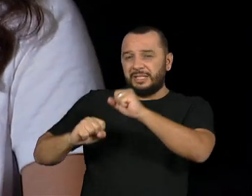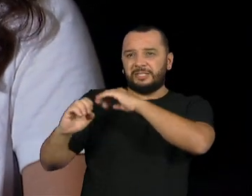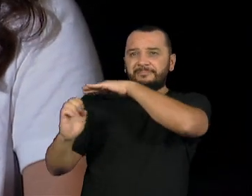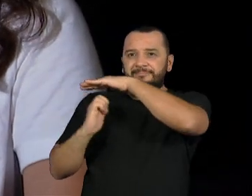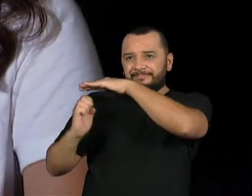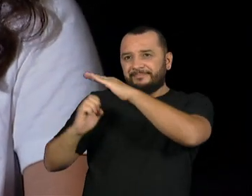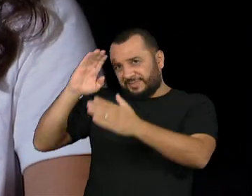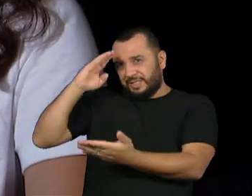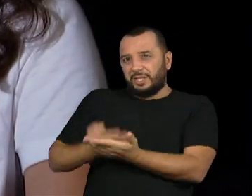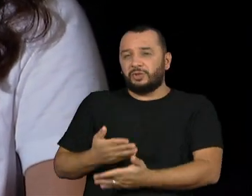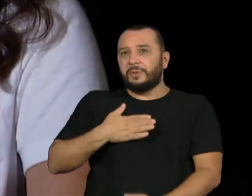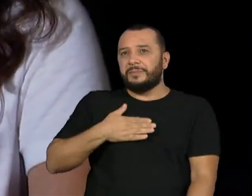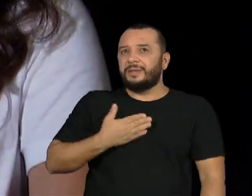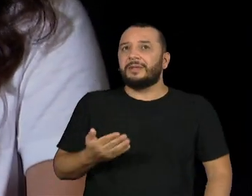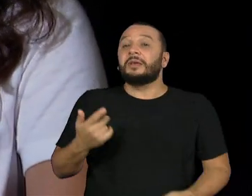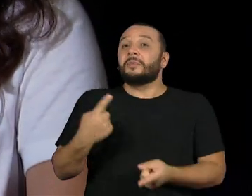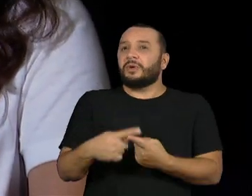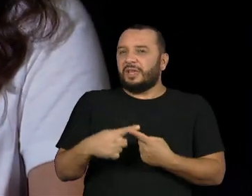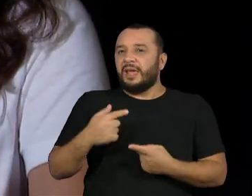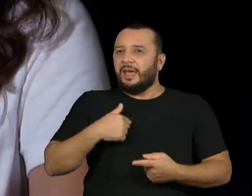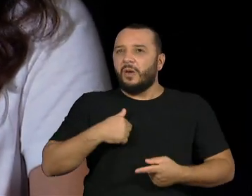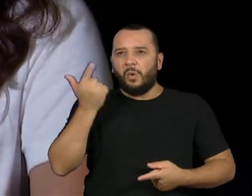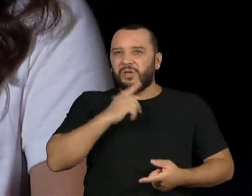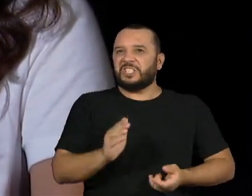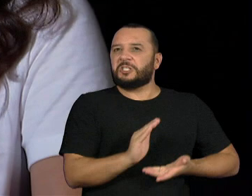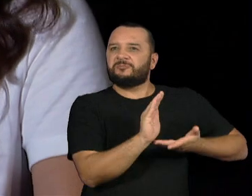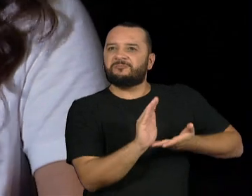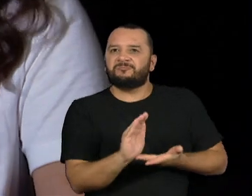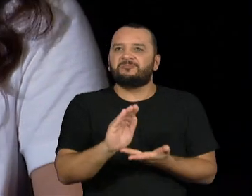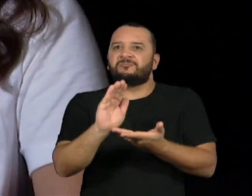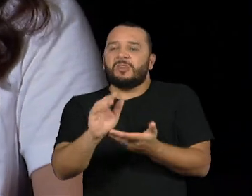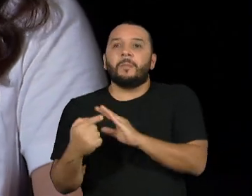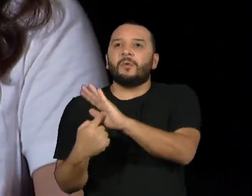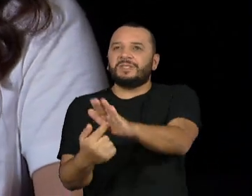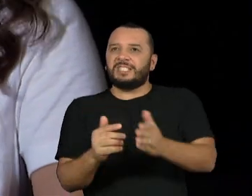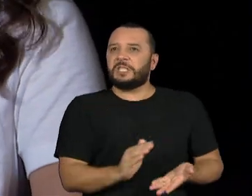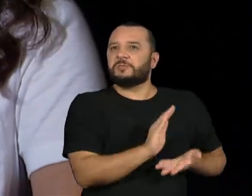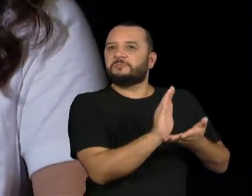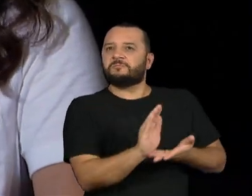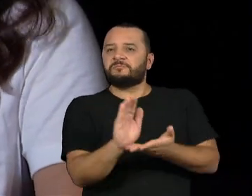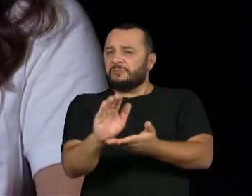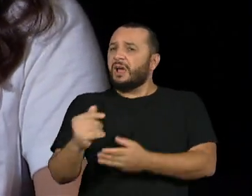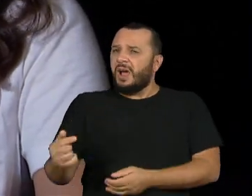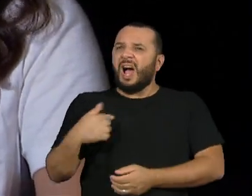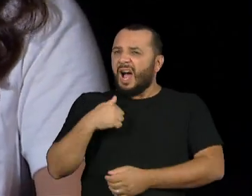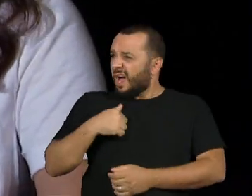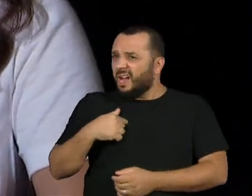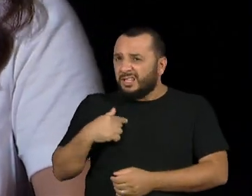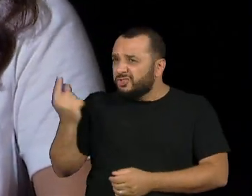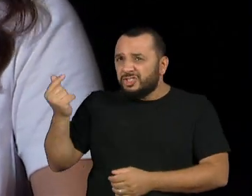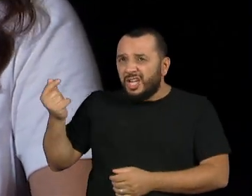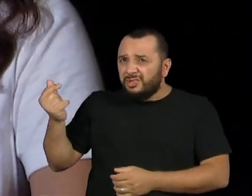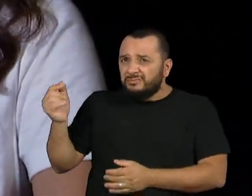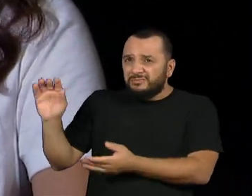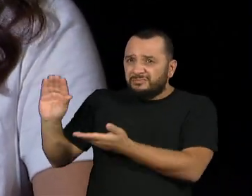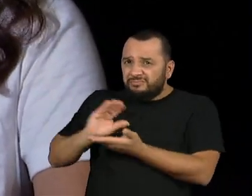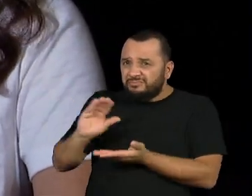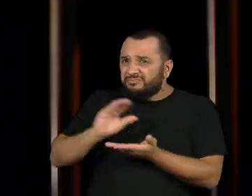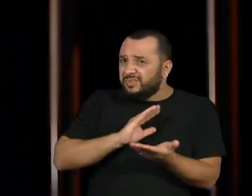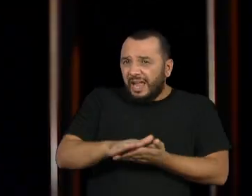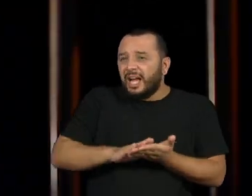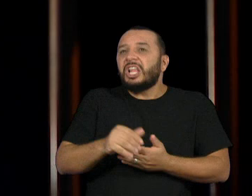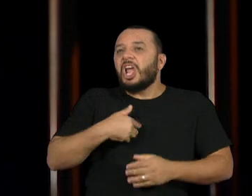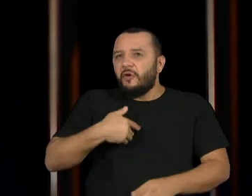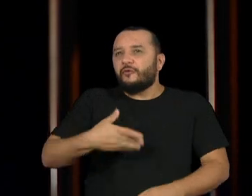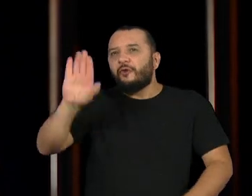me ajudar quando elas viram que eu era capaz de fazer a viagem mesmo sem nenhum patrocínio, mesmo sem a ajuda de que você